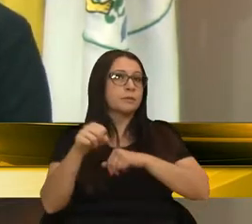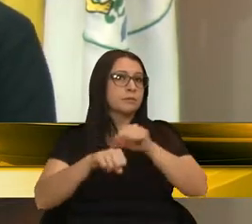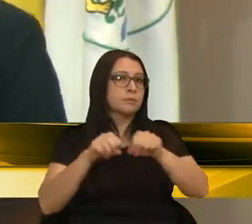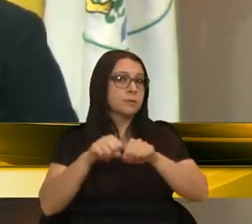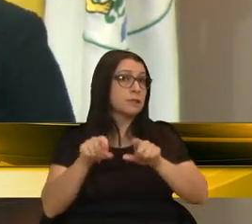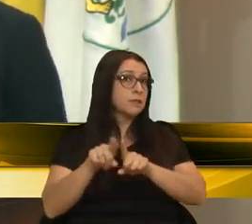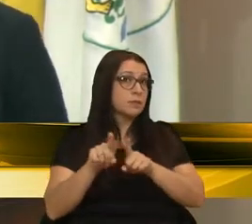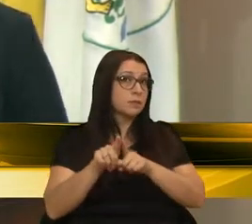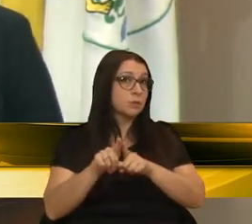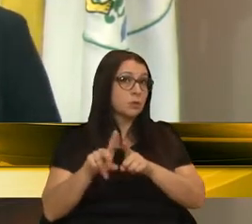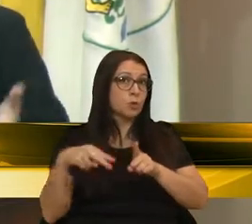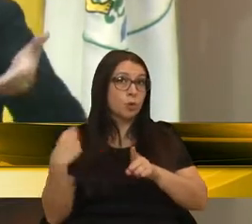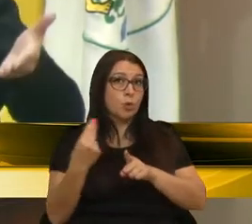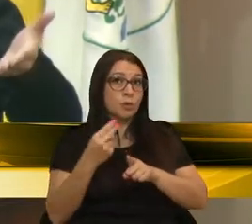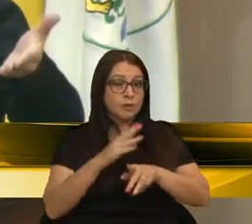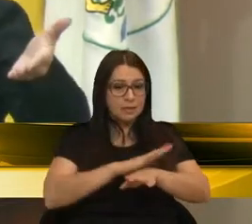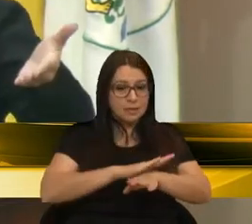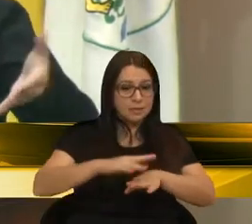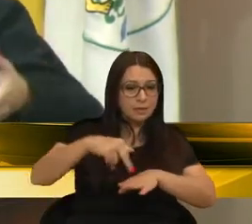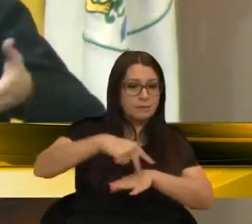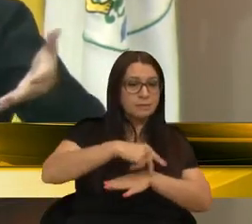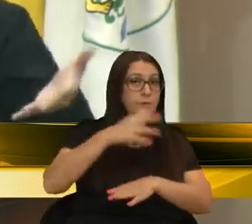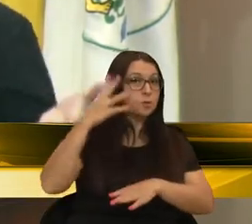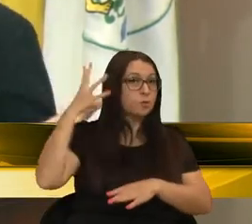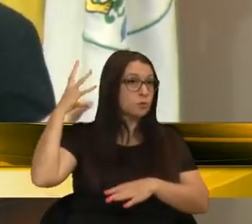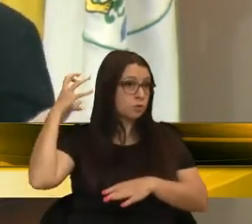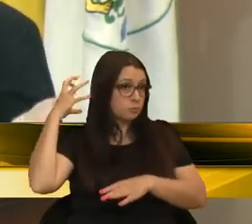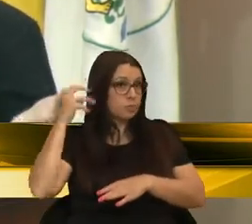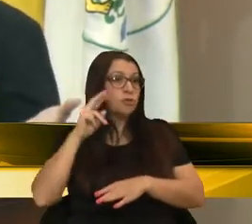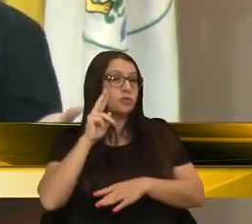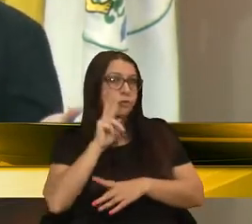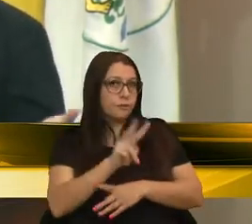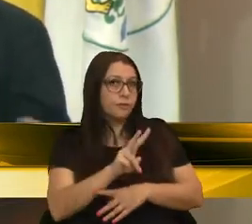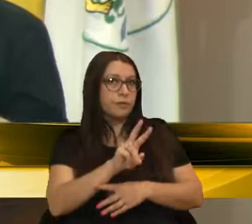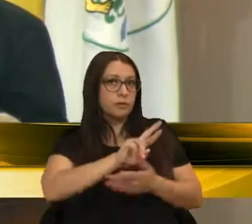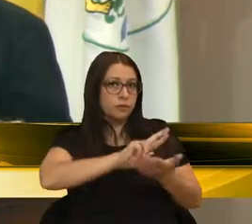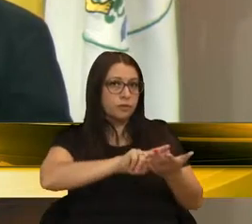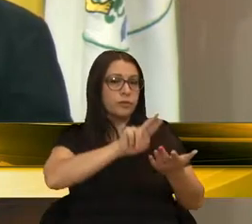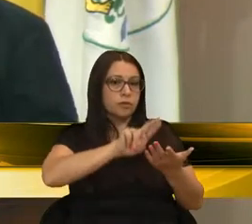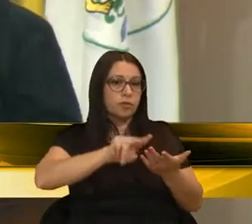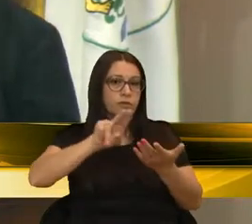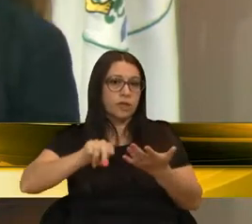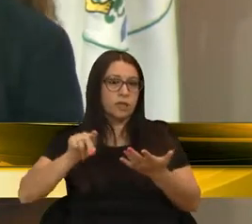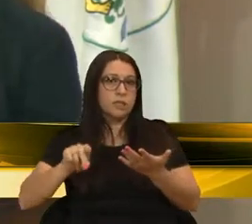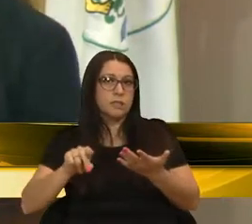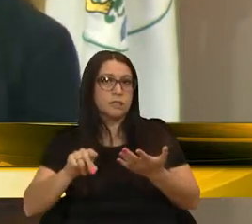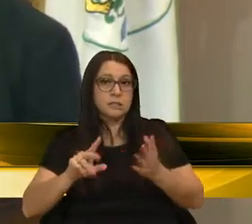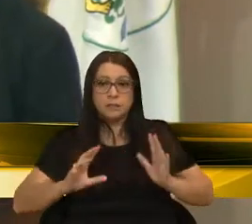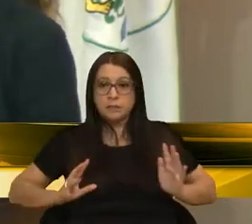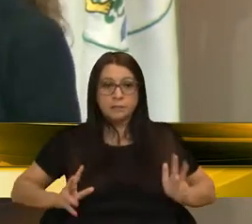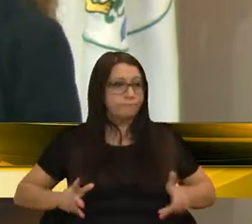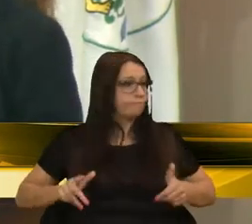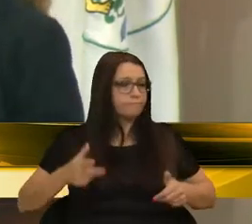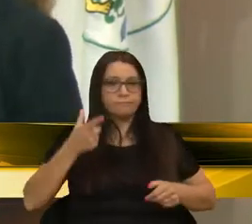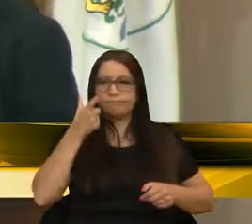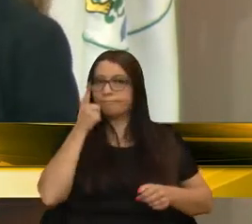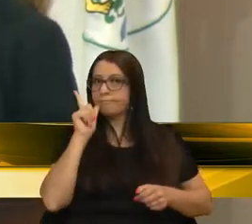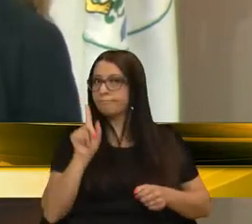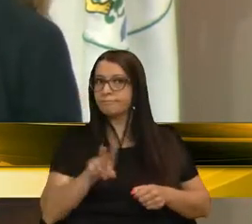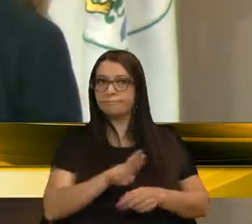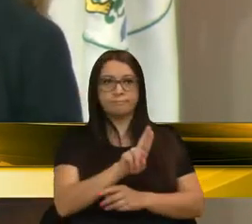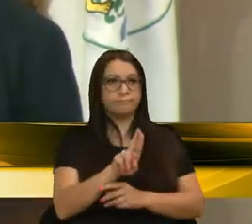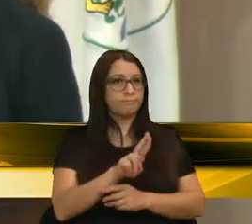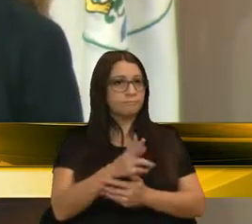bicicleta, mas nossas calçadas, o Tibiriçá já deve ter visto diversas situações em que cadeirantes não conseguem